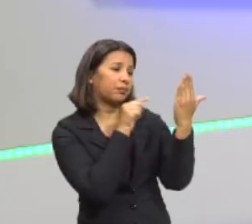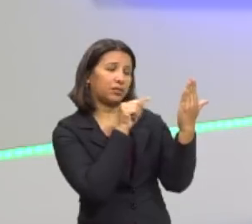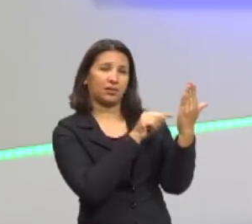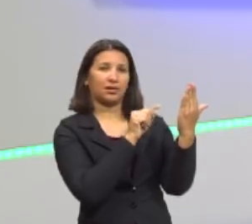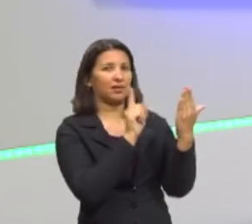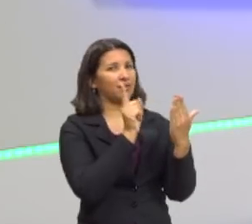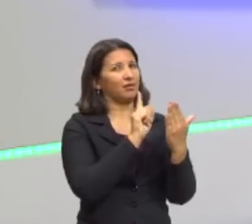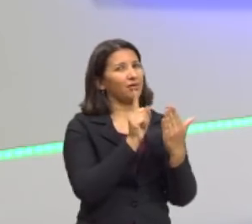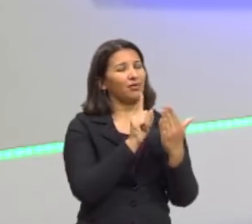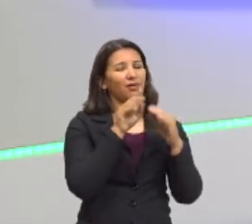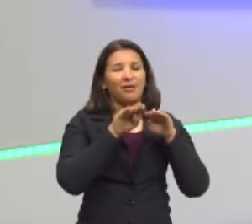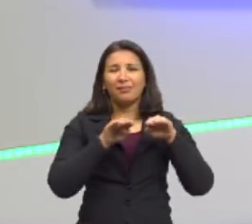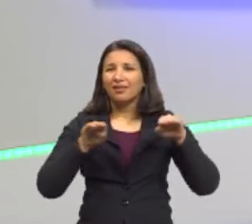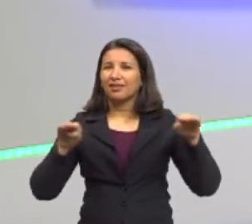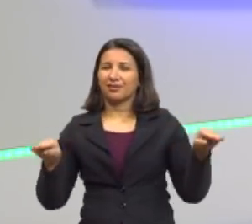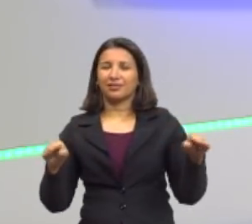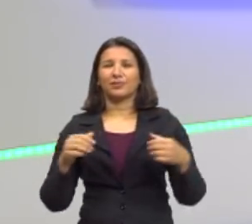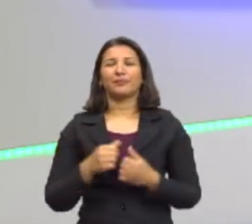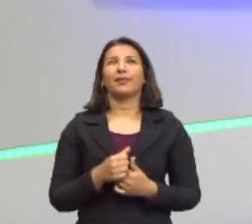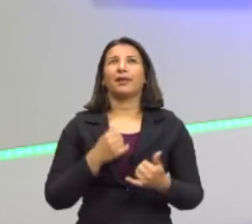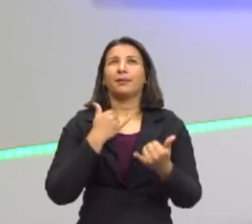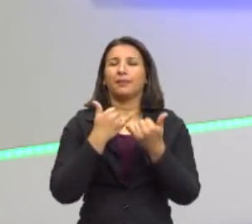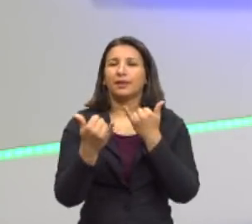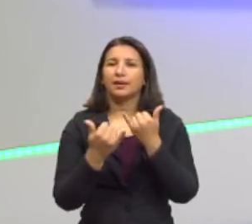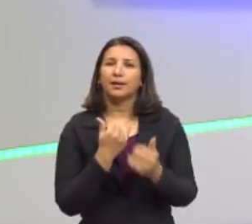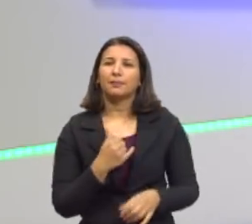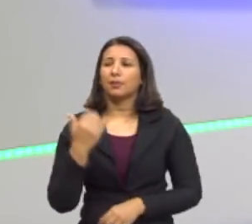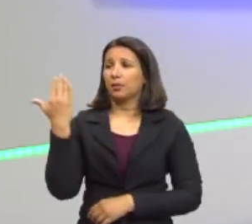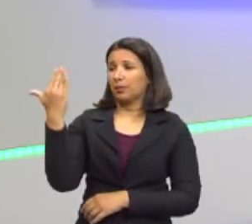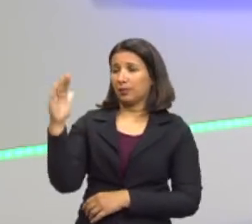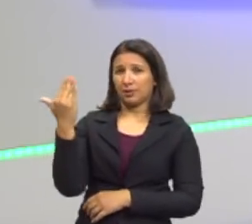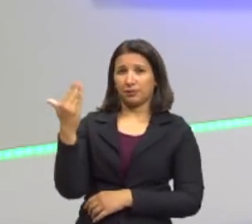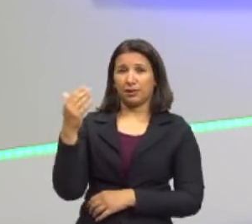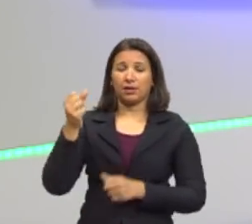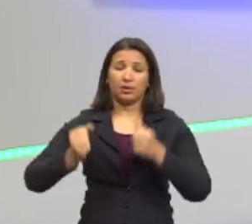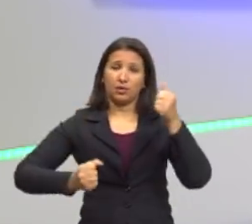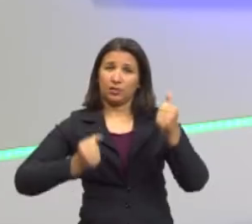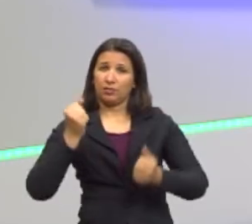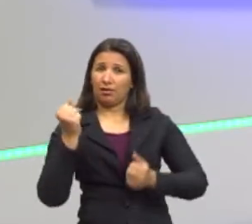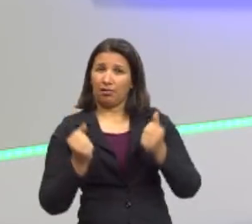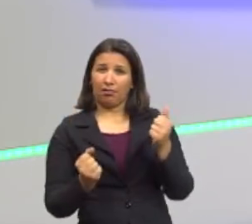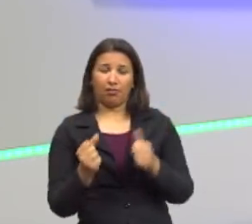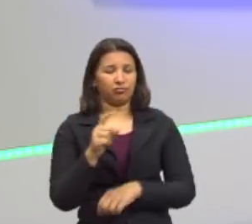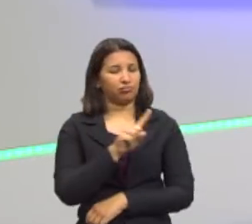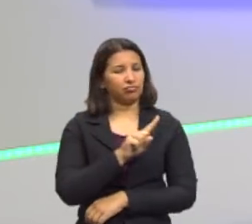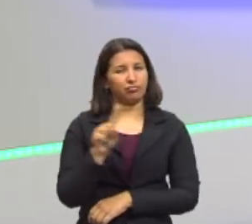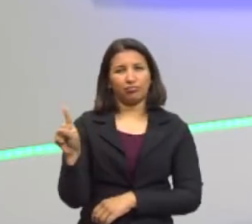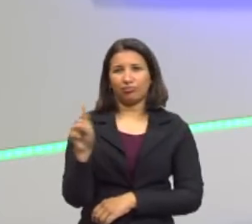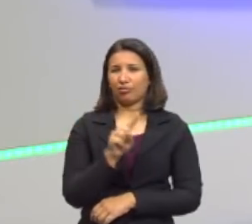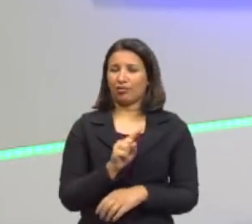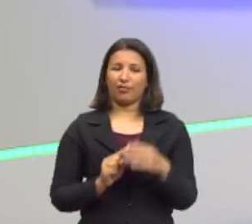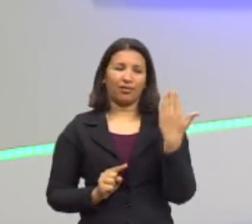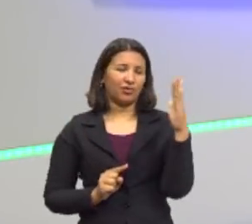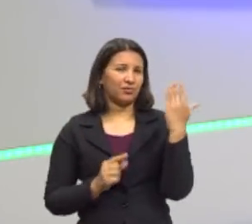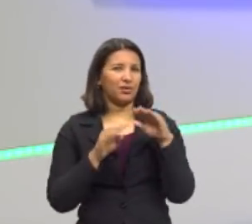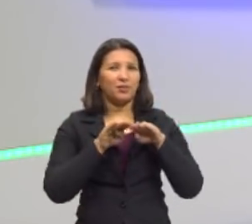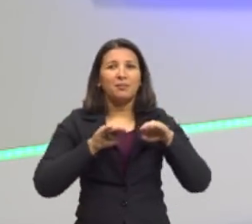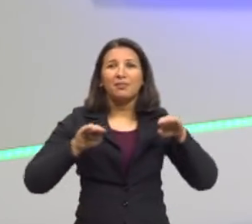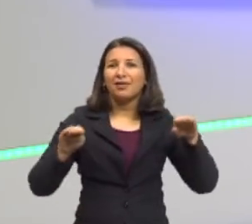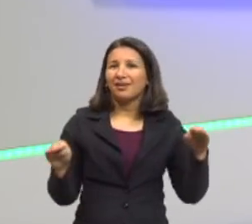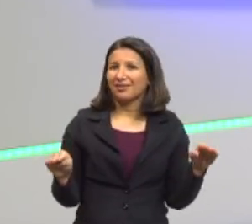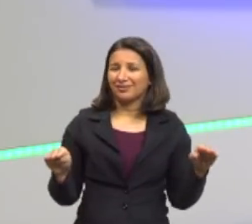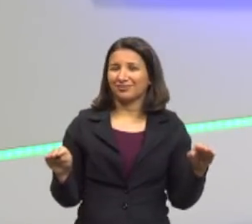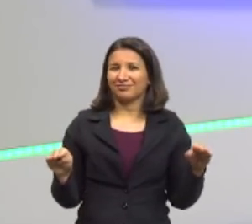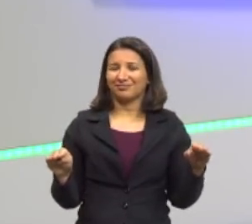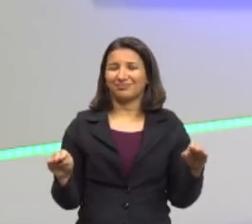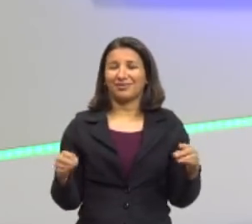Não é plano. O espelho, né, de segurança lá deixa uma imagem bem pequenininha. É uma esfera